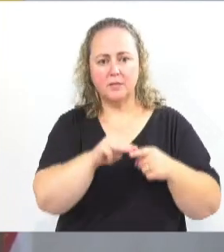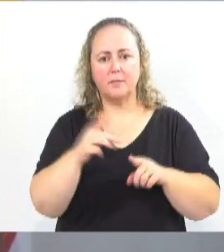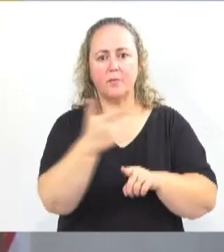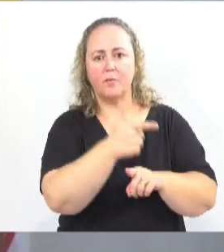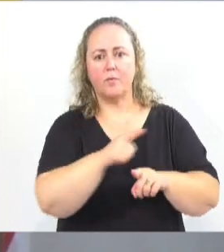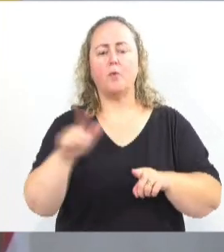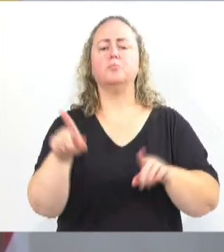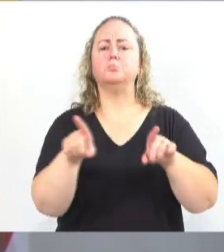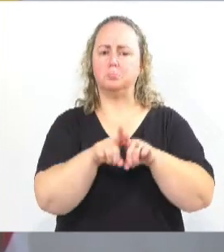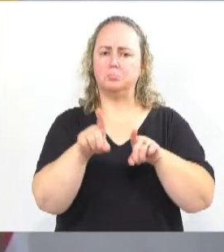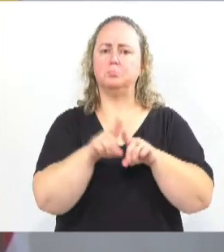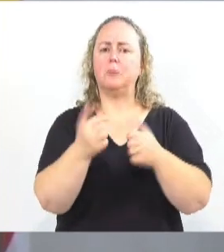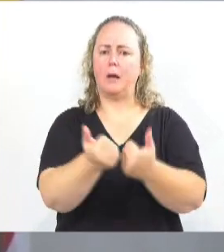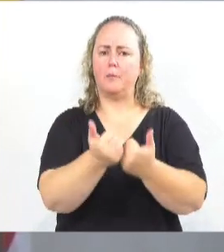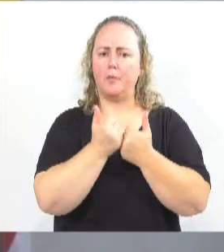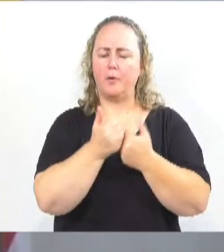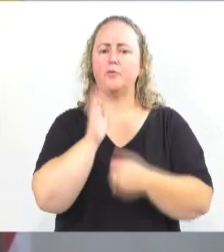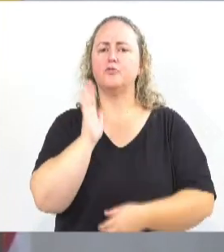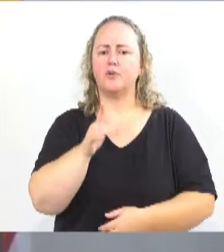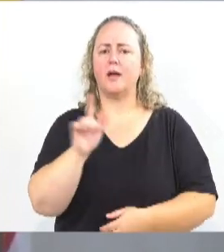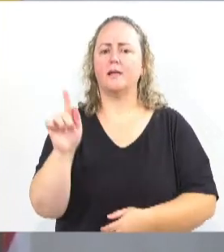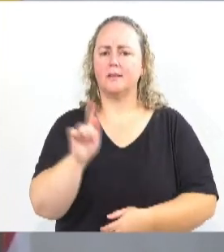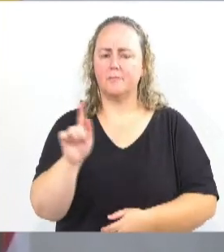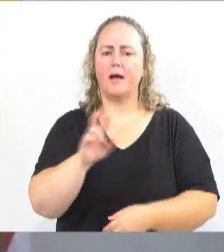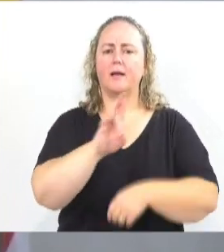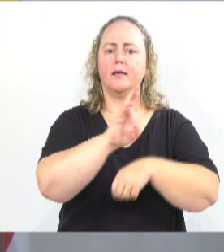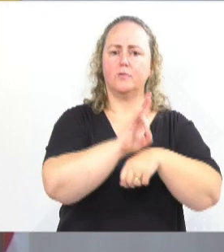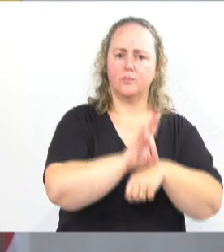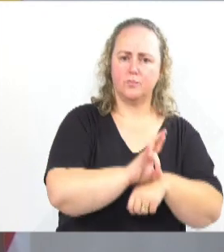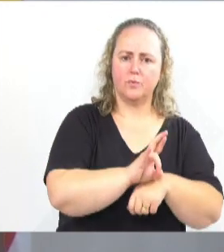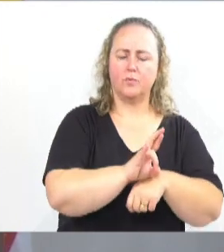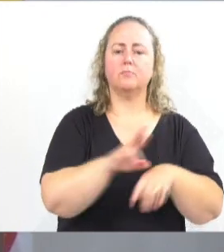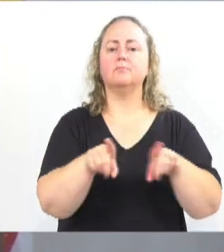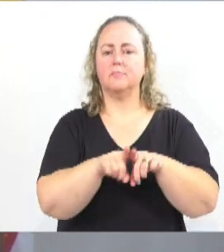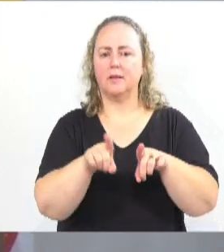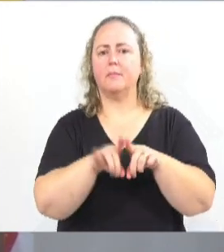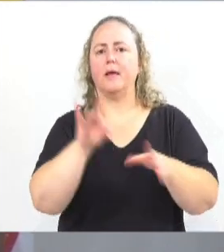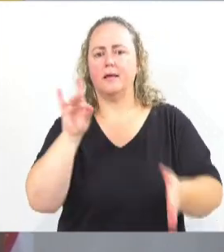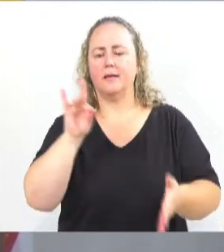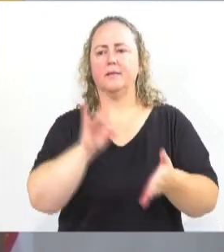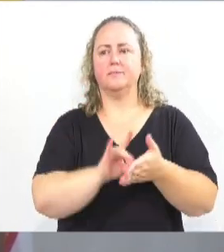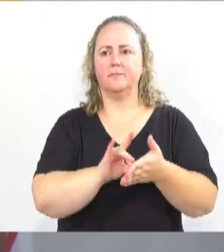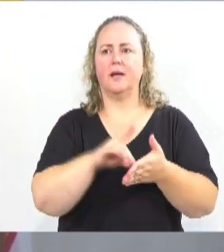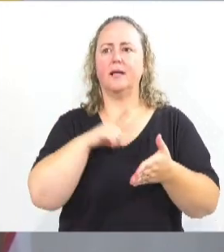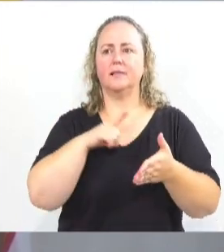somos a Rio do Sul, fomos a Gaspar. Rio do Sul vai restabelecer um monumento num